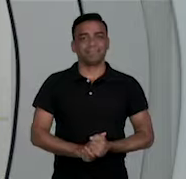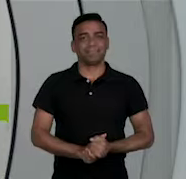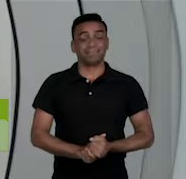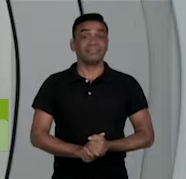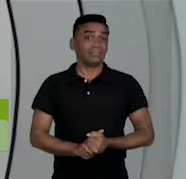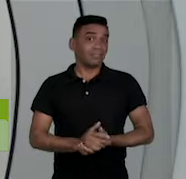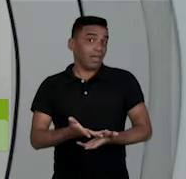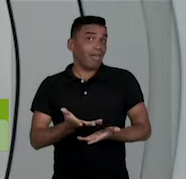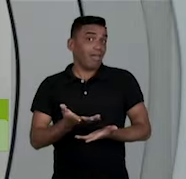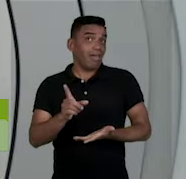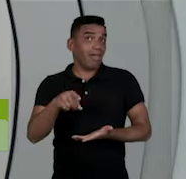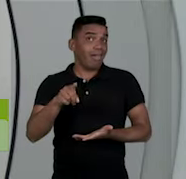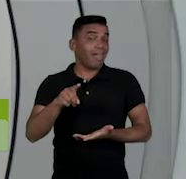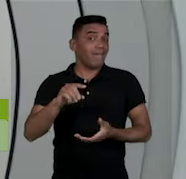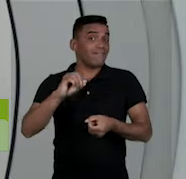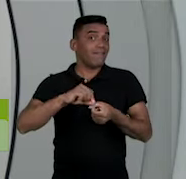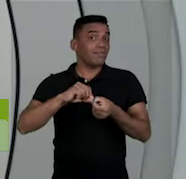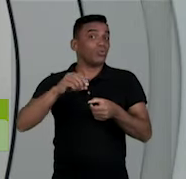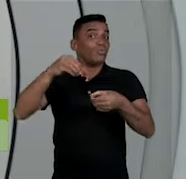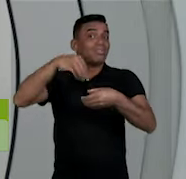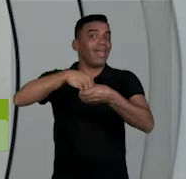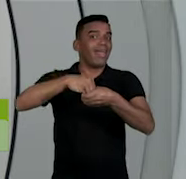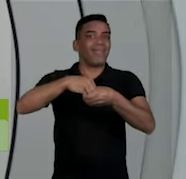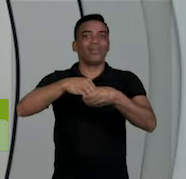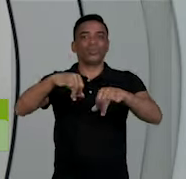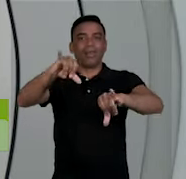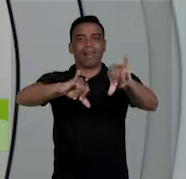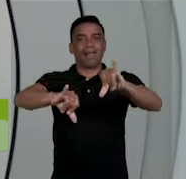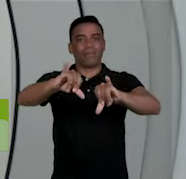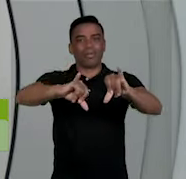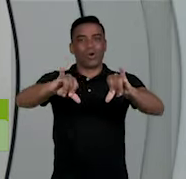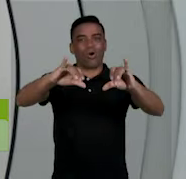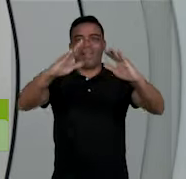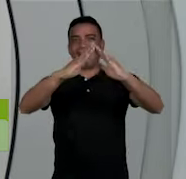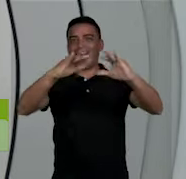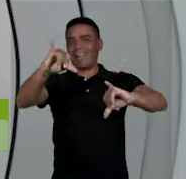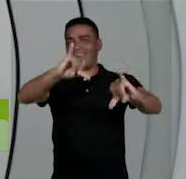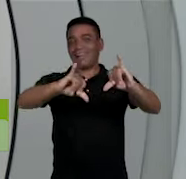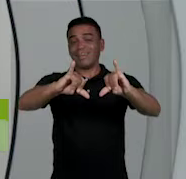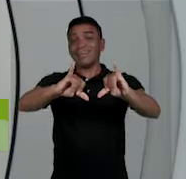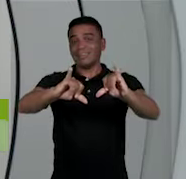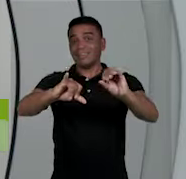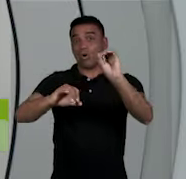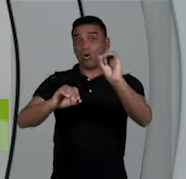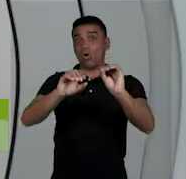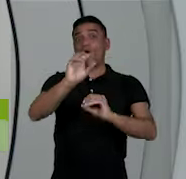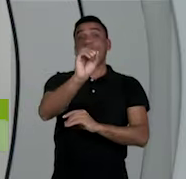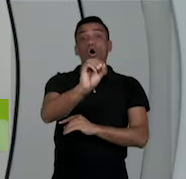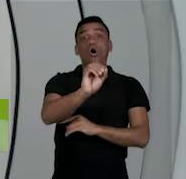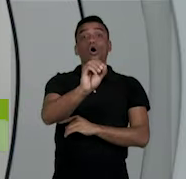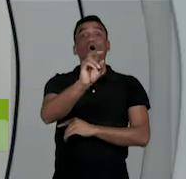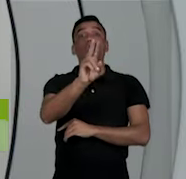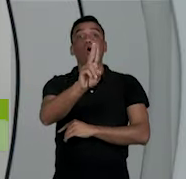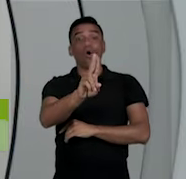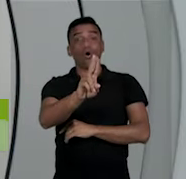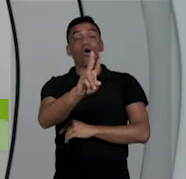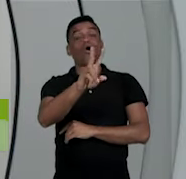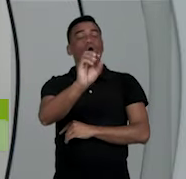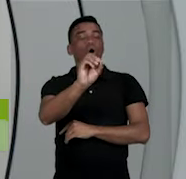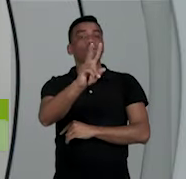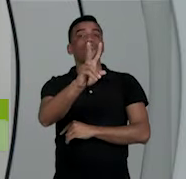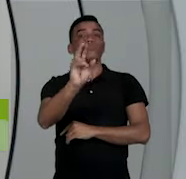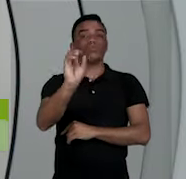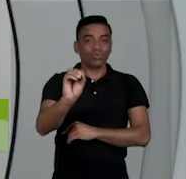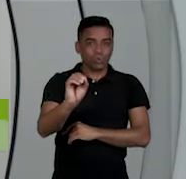a fertilização ela é realizada no laboratório, né? A gente vai pegar o óvulo, vai tentar estimular a ovulação e capturar os óvulos da